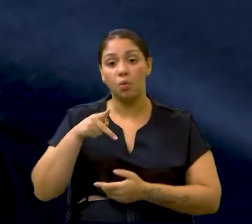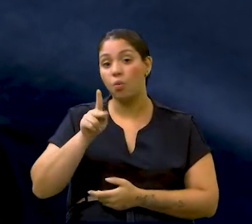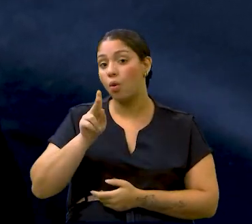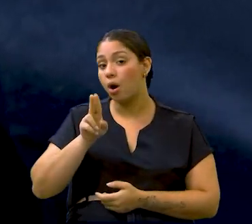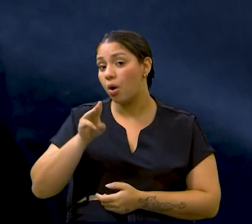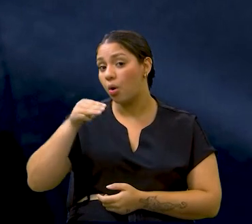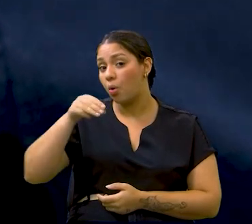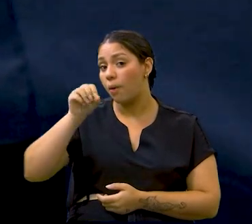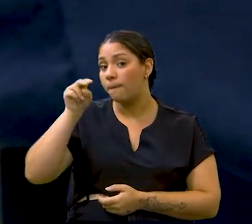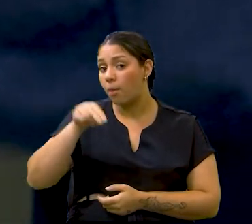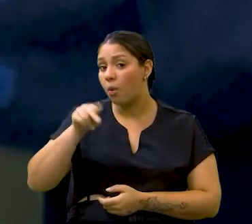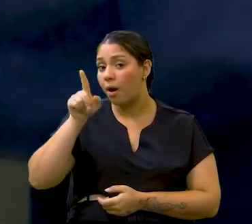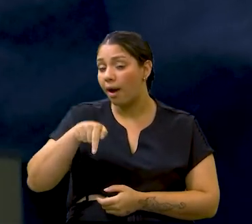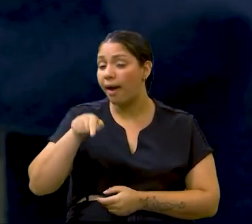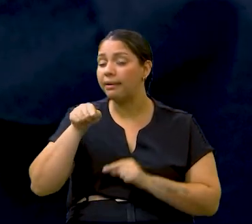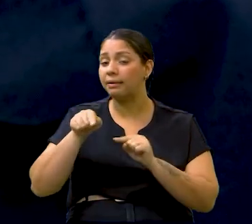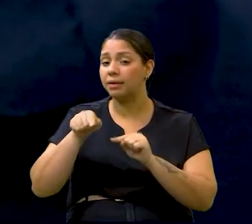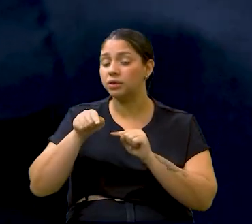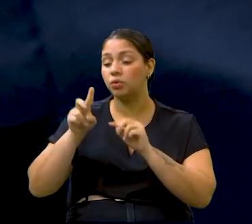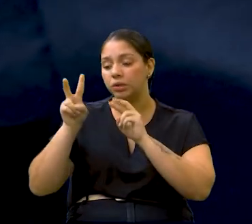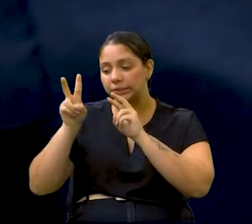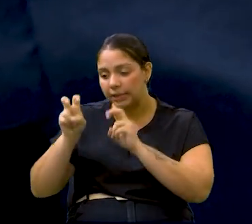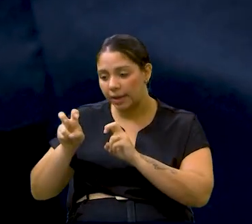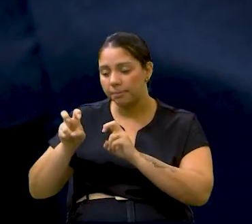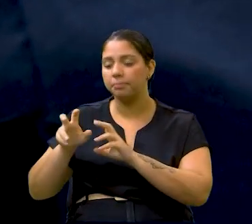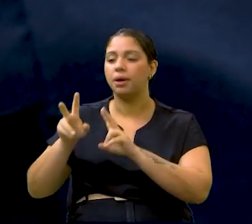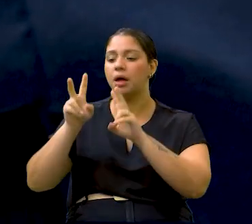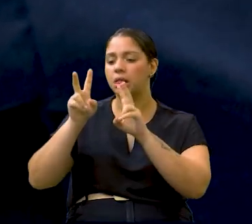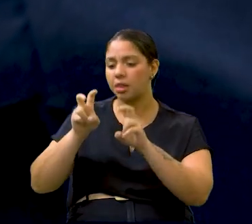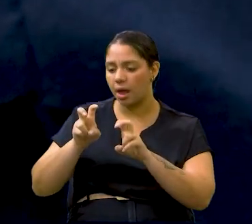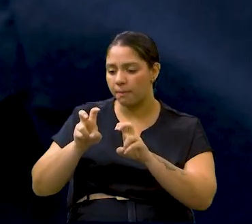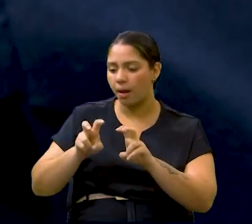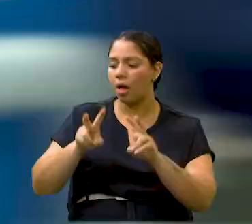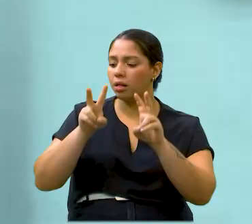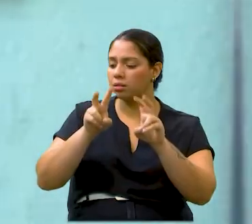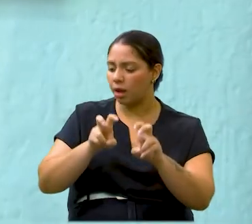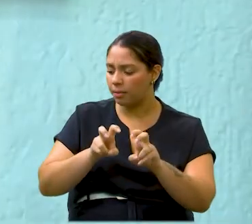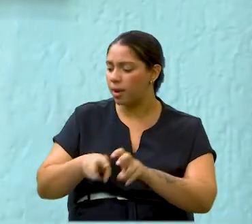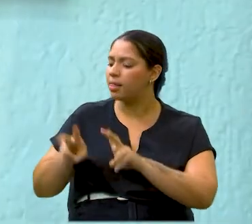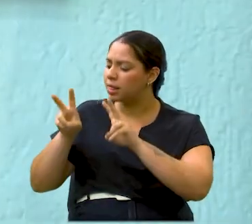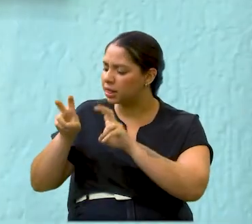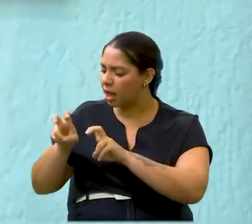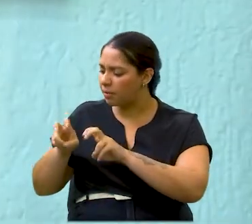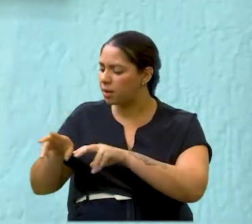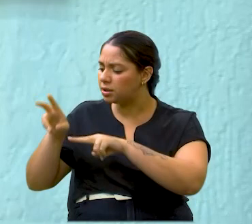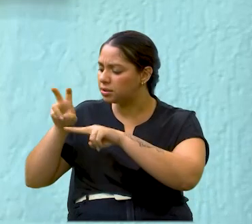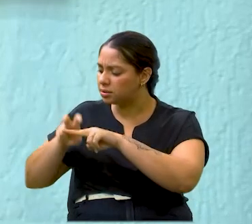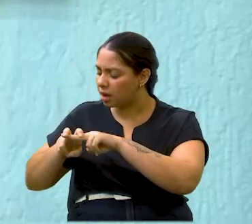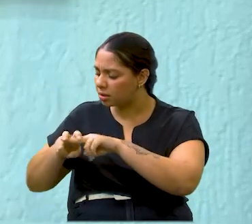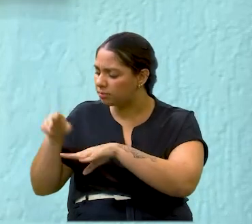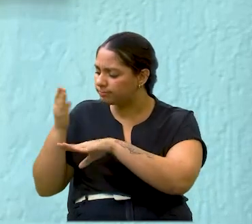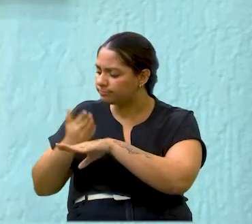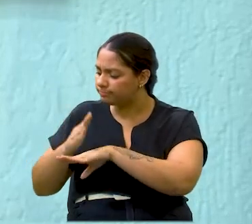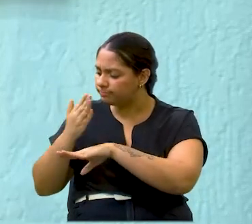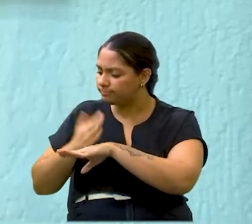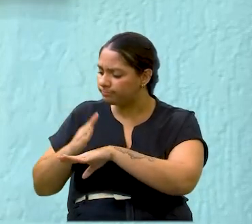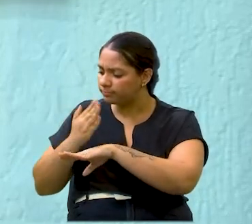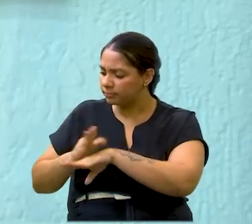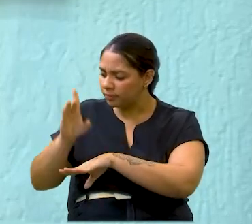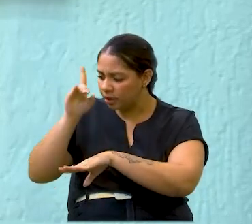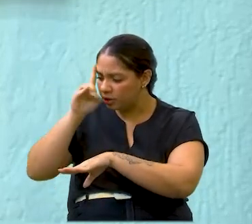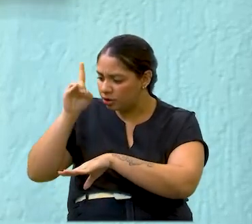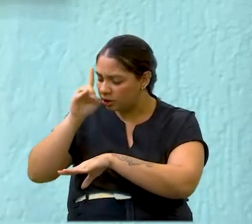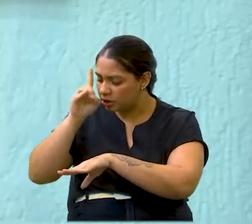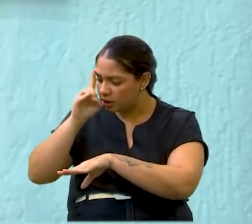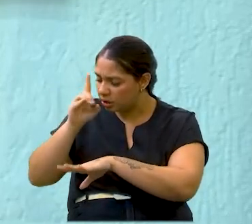é exatamente isso. Vamos ver assunto por assunto, onde você vai praticar diariamente e quando você dominar